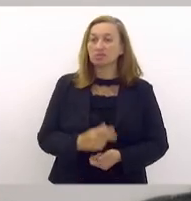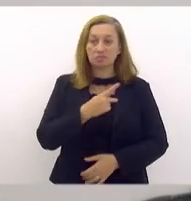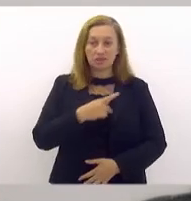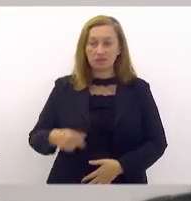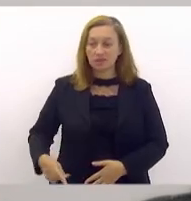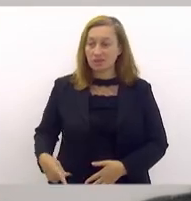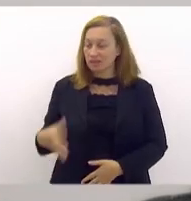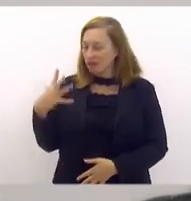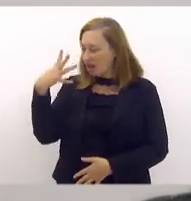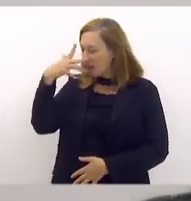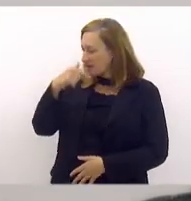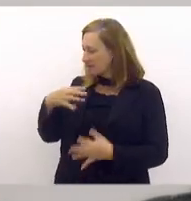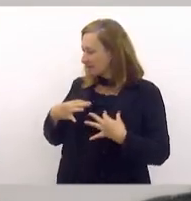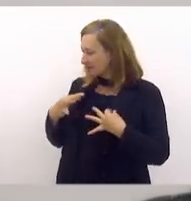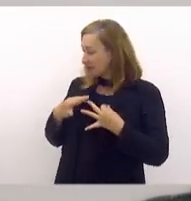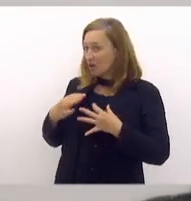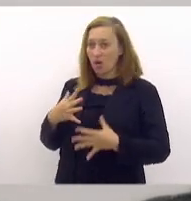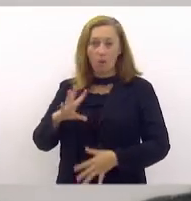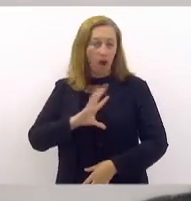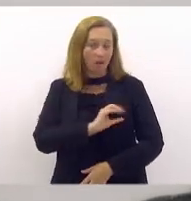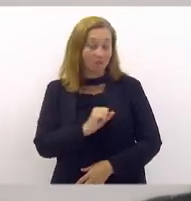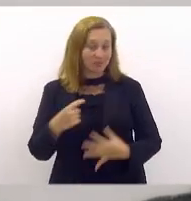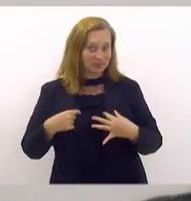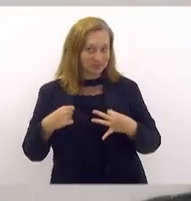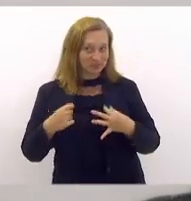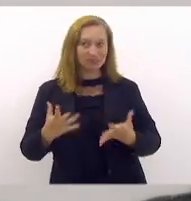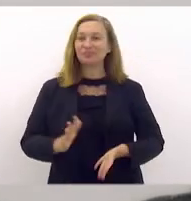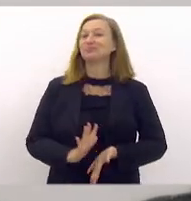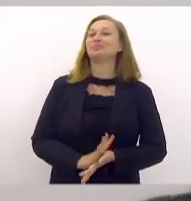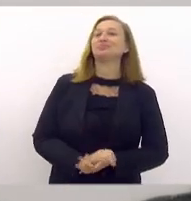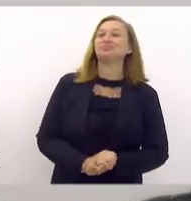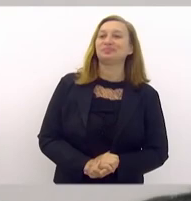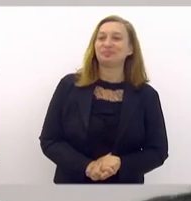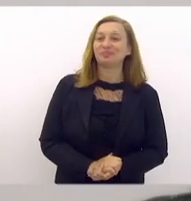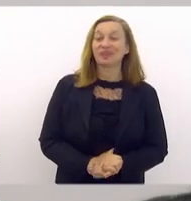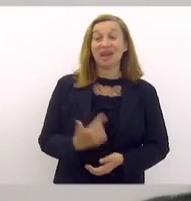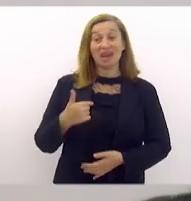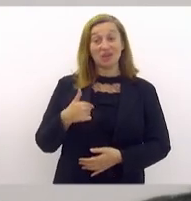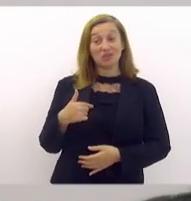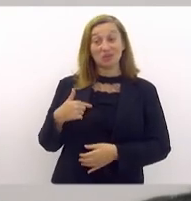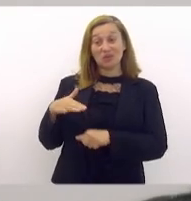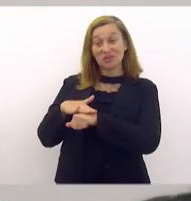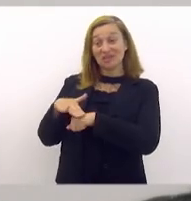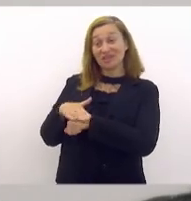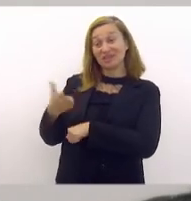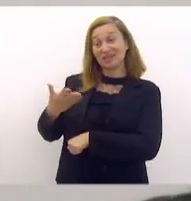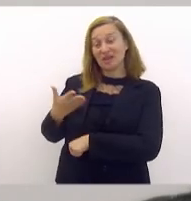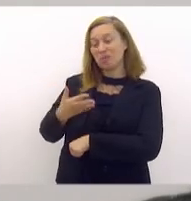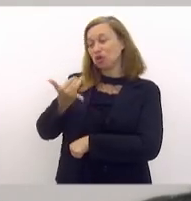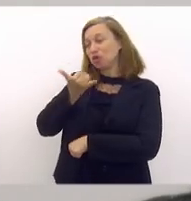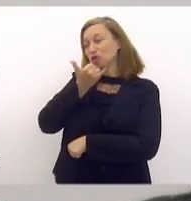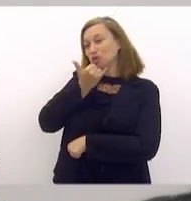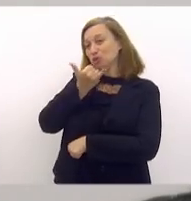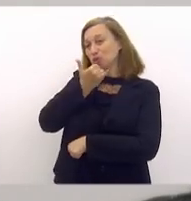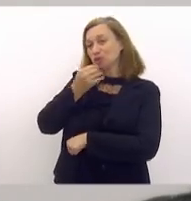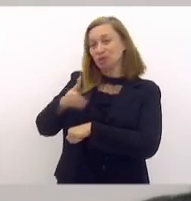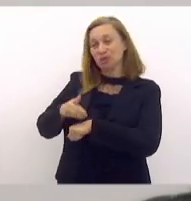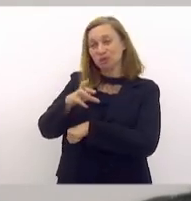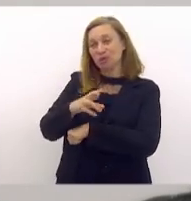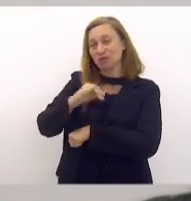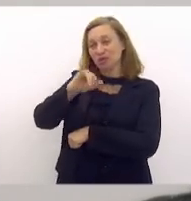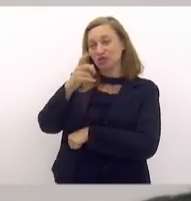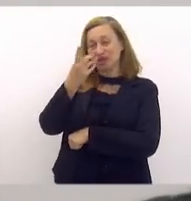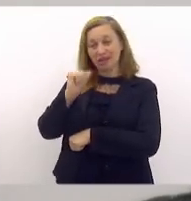com essa coisa? Eu adoro ele. Opa! Eu estou mexendo com a nossa companheira aqui, desculpe, doutora Juliana, que ela está